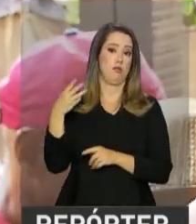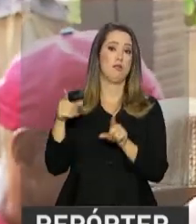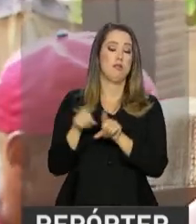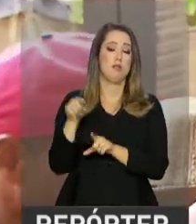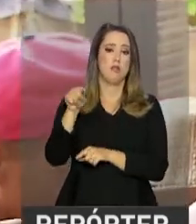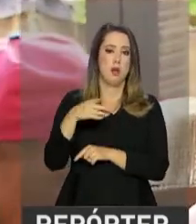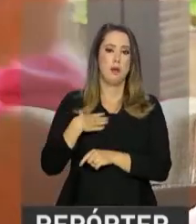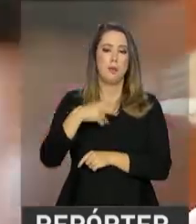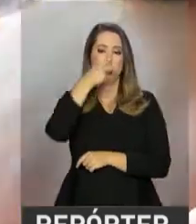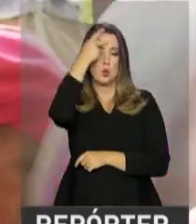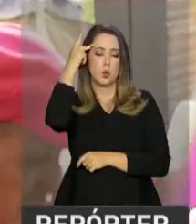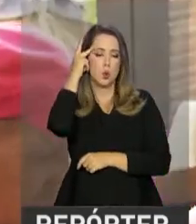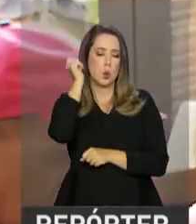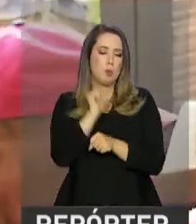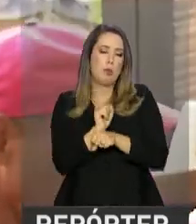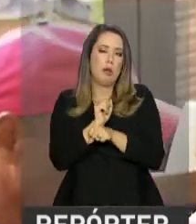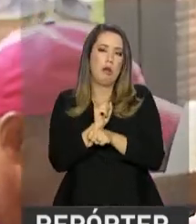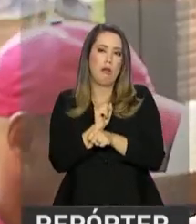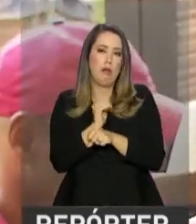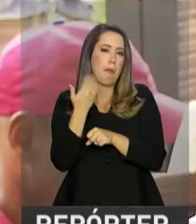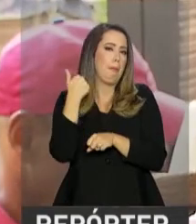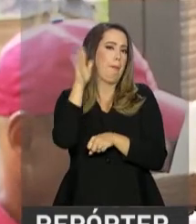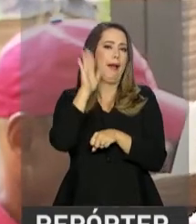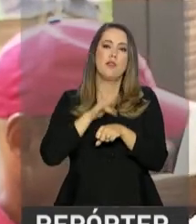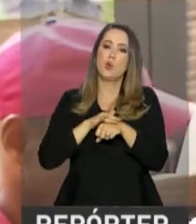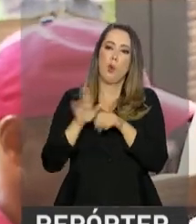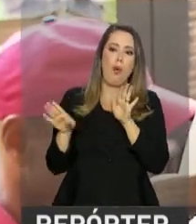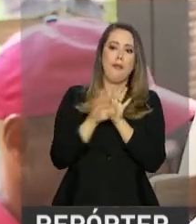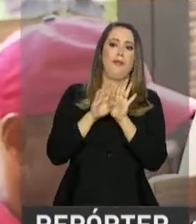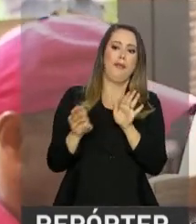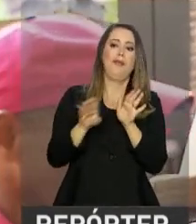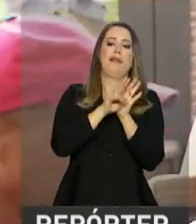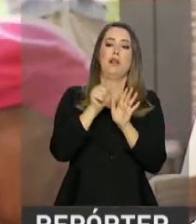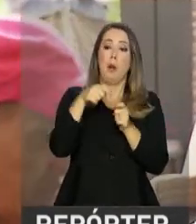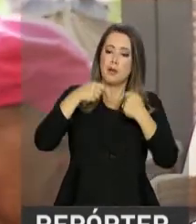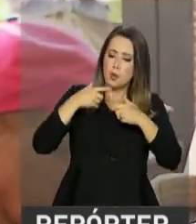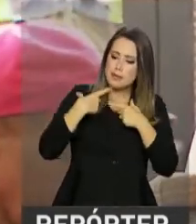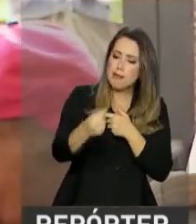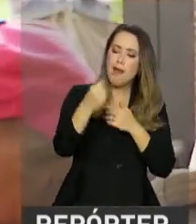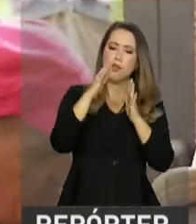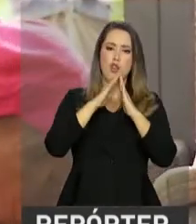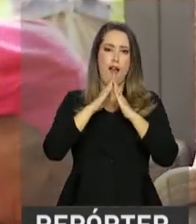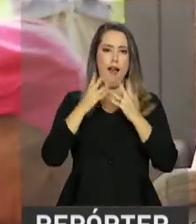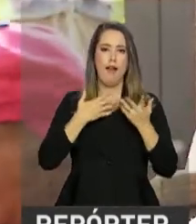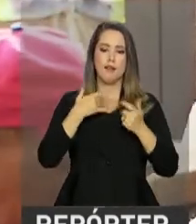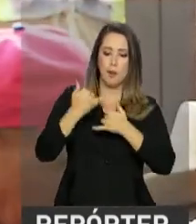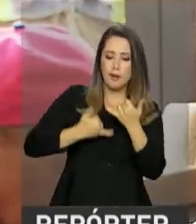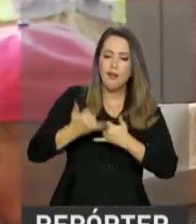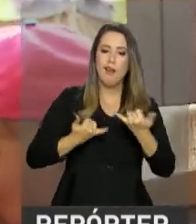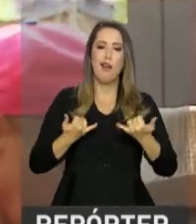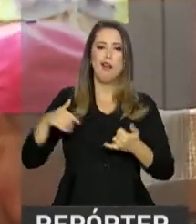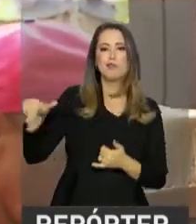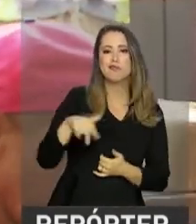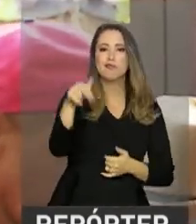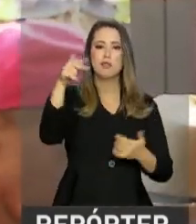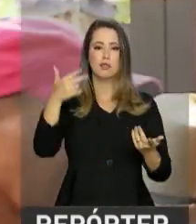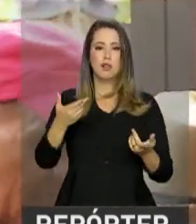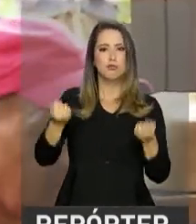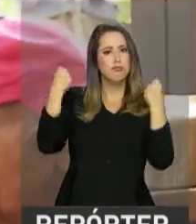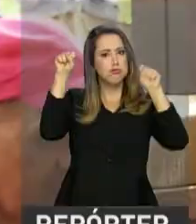vai aparecendo e mais coisas. Então a pessoa tem que sair de casa, se divertir, andar,